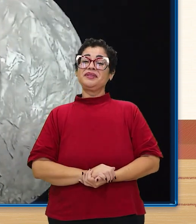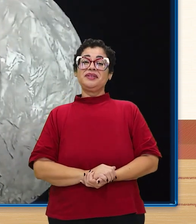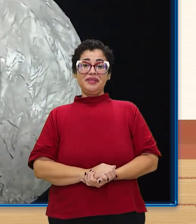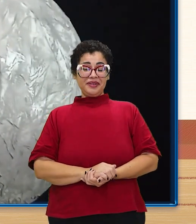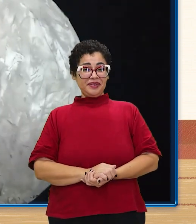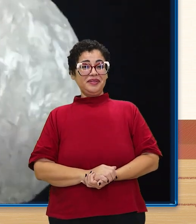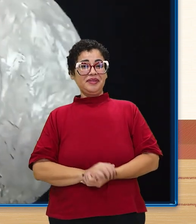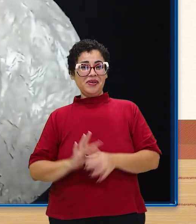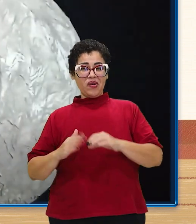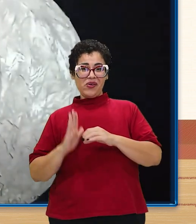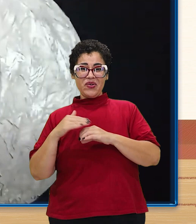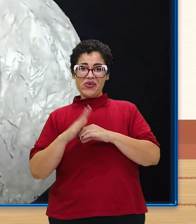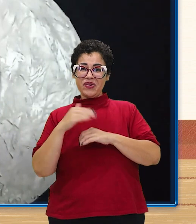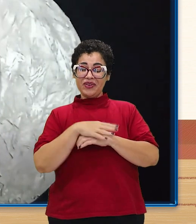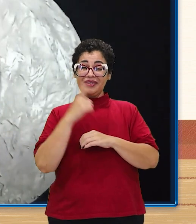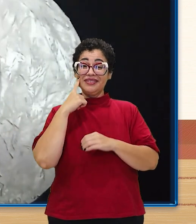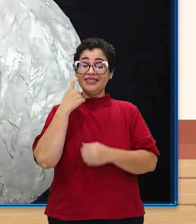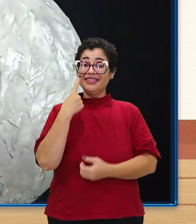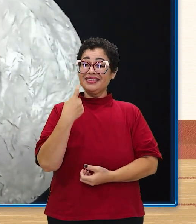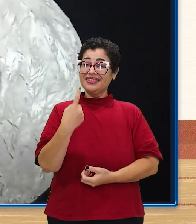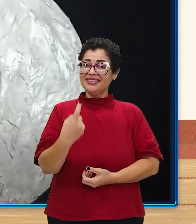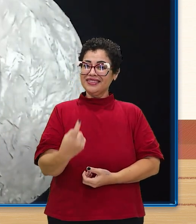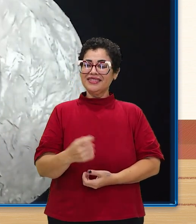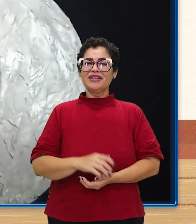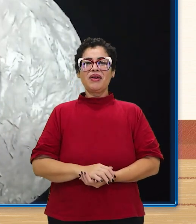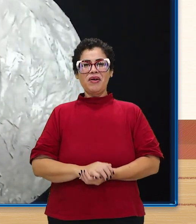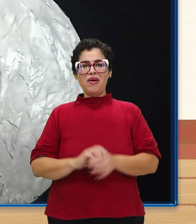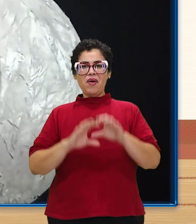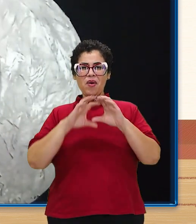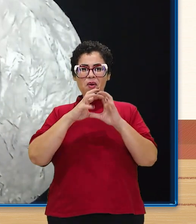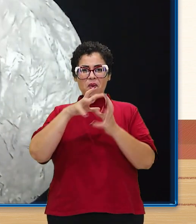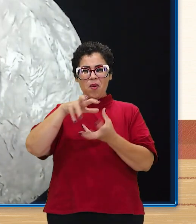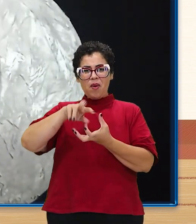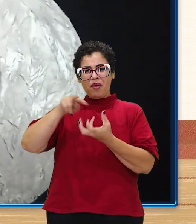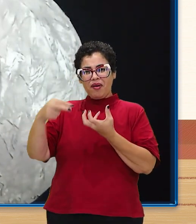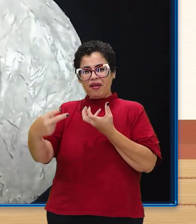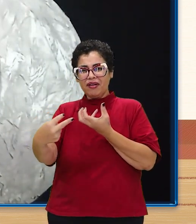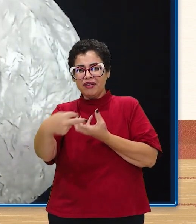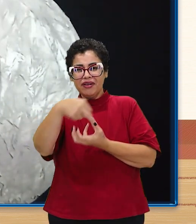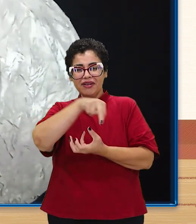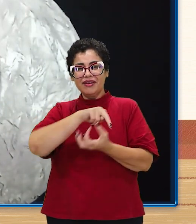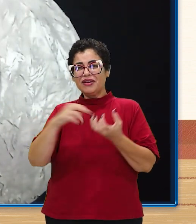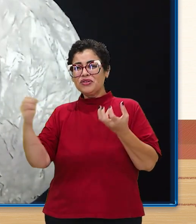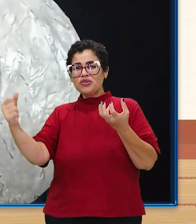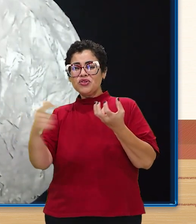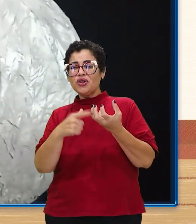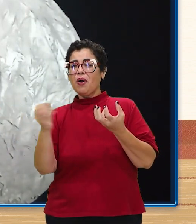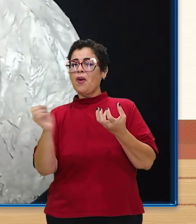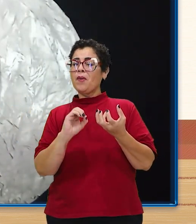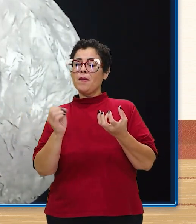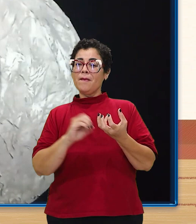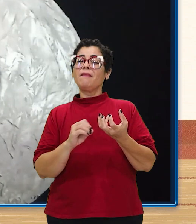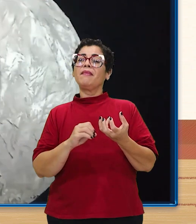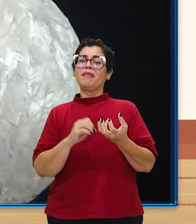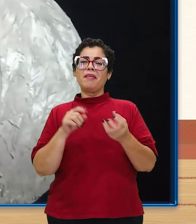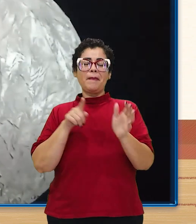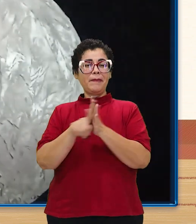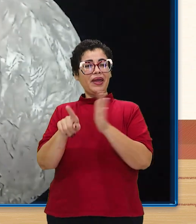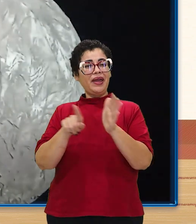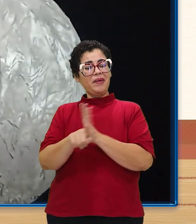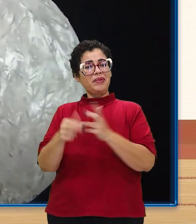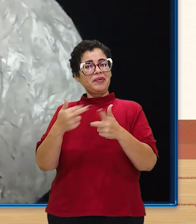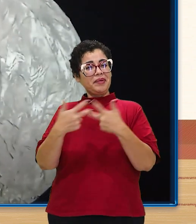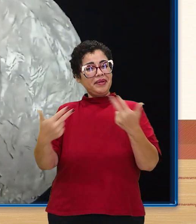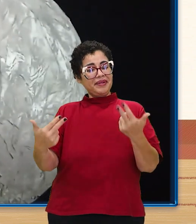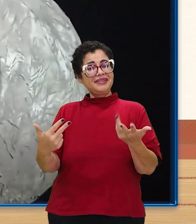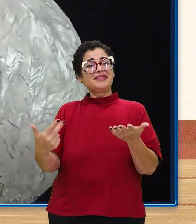Que crateras interessantes. Como que é o outro lado da Lua que o Sol não bate? Ai, são tantas